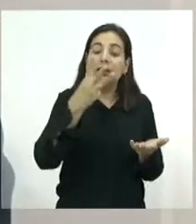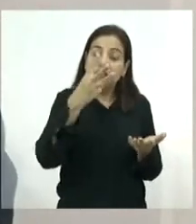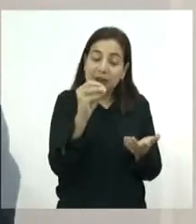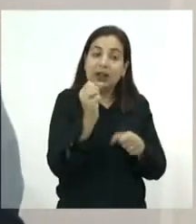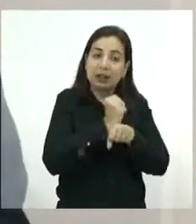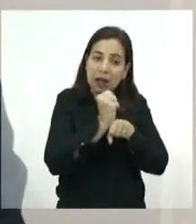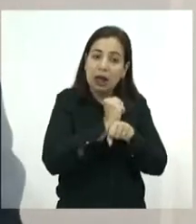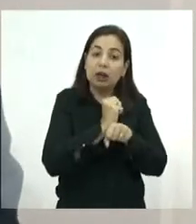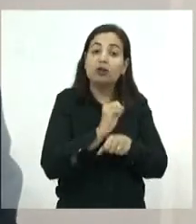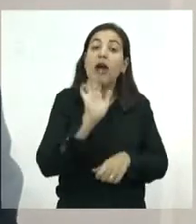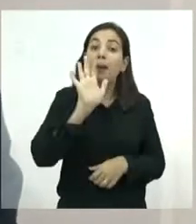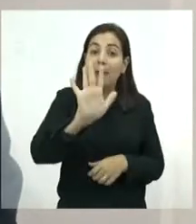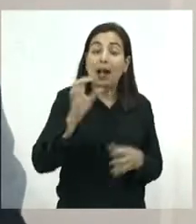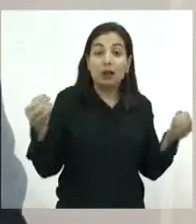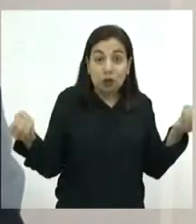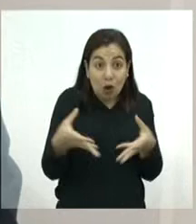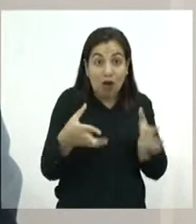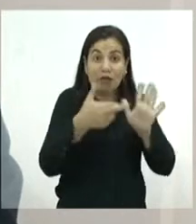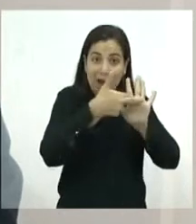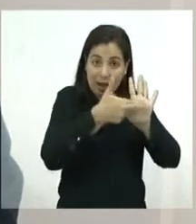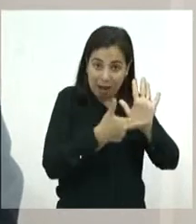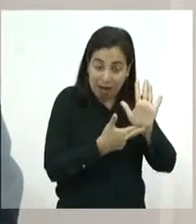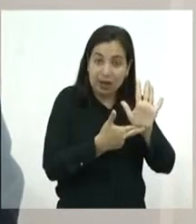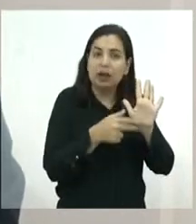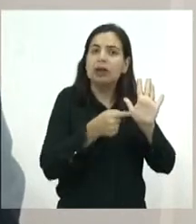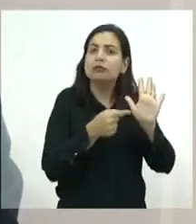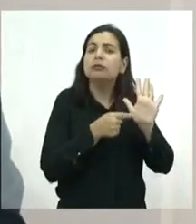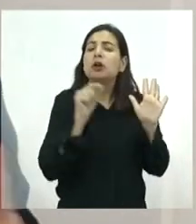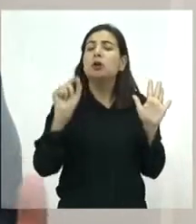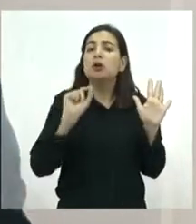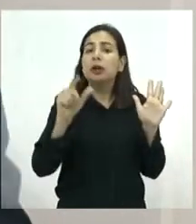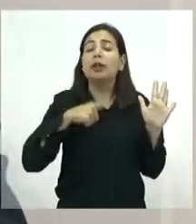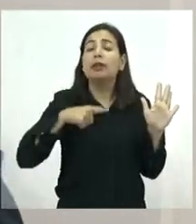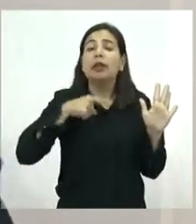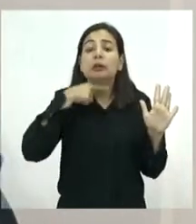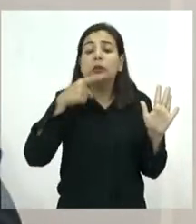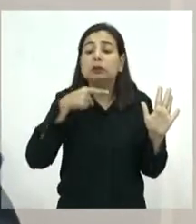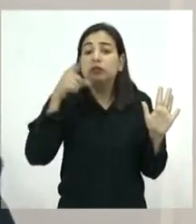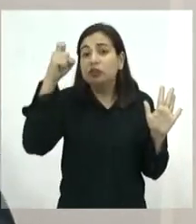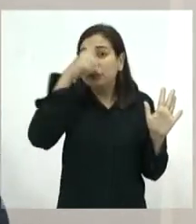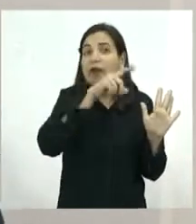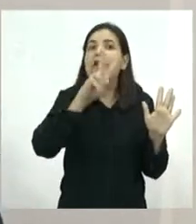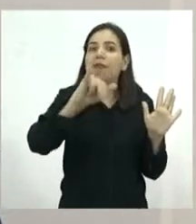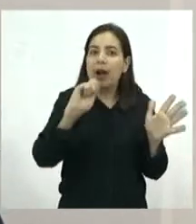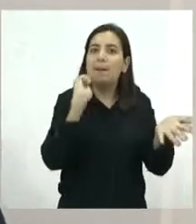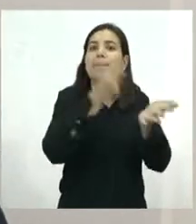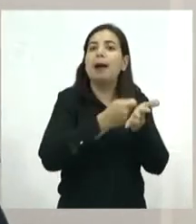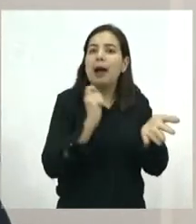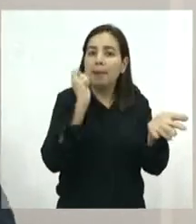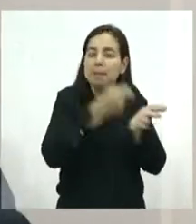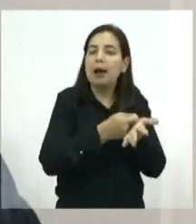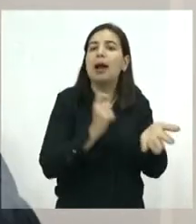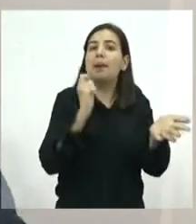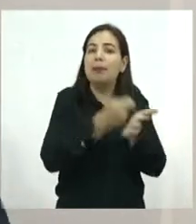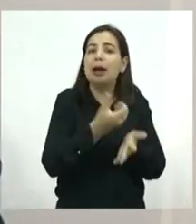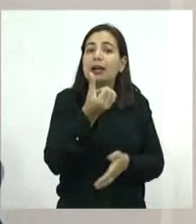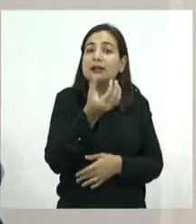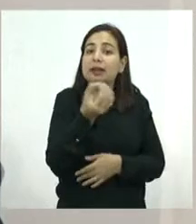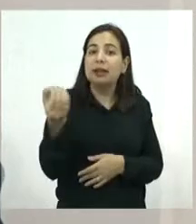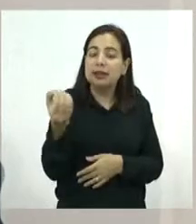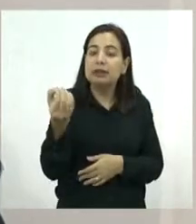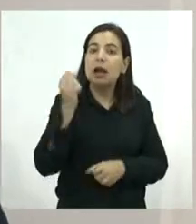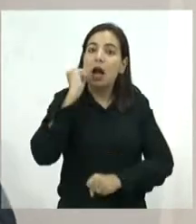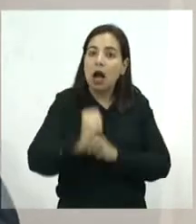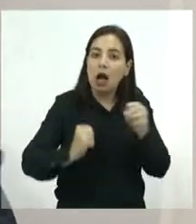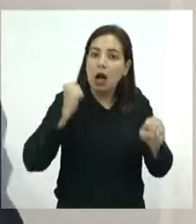acontece. Nessa nova regra, há uma dificuldade enorme, ele vai ter que pagar R$ 600